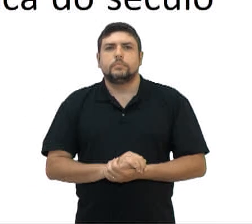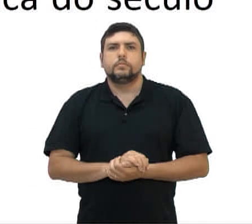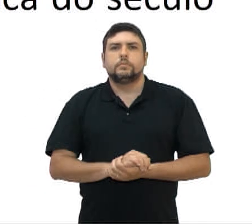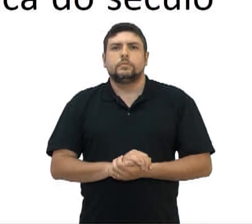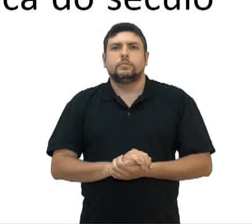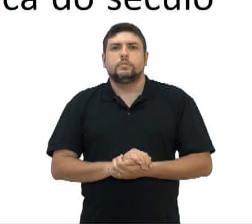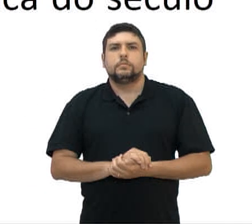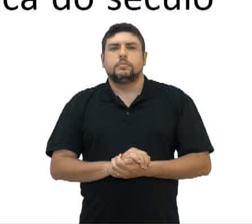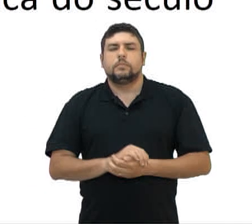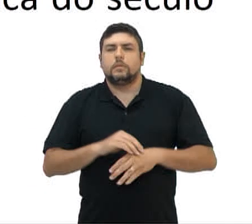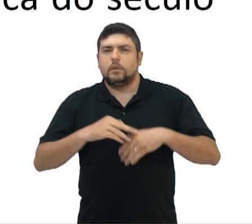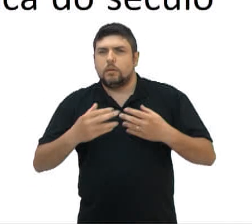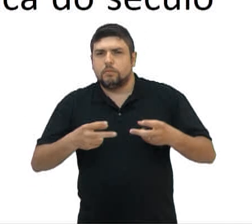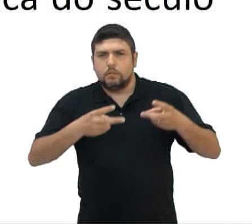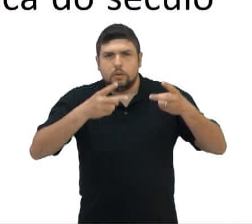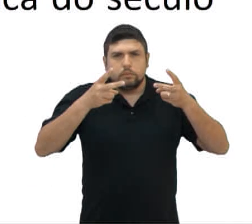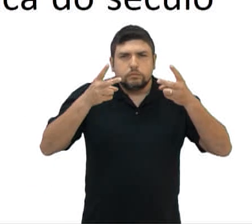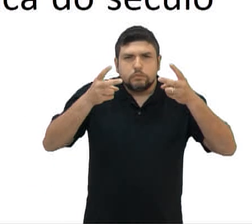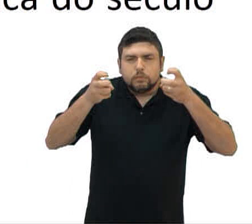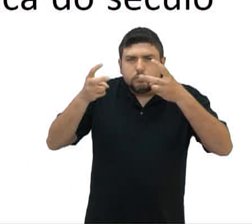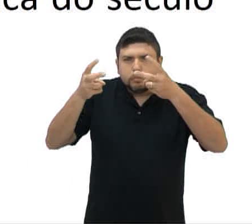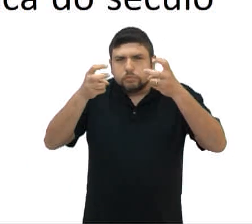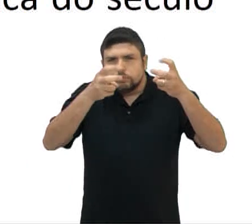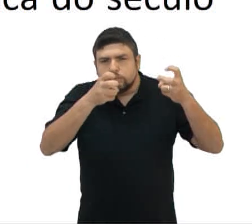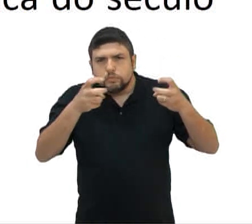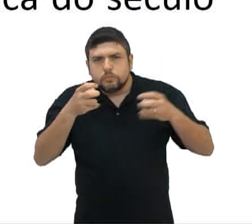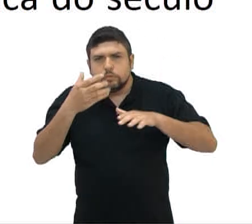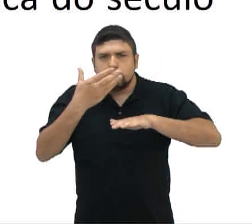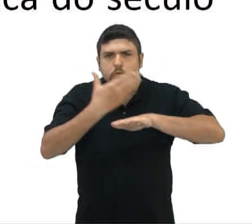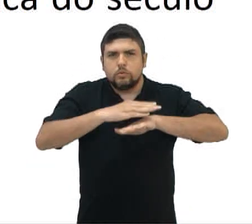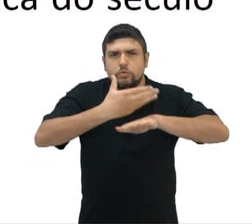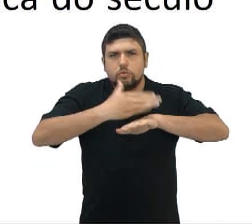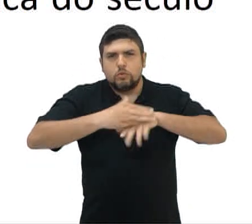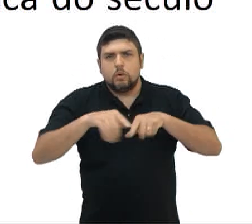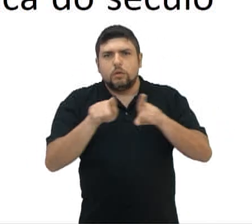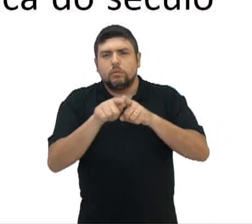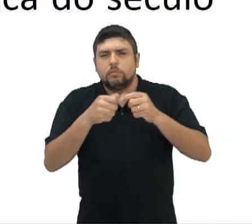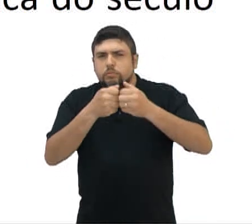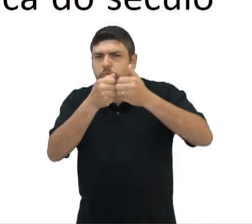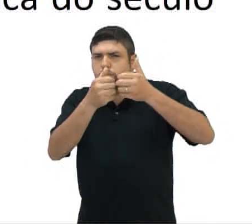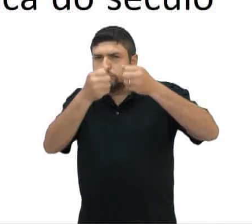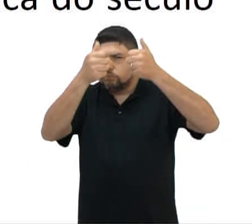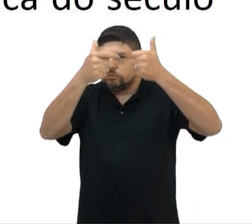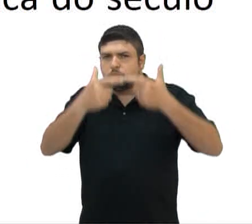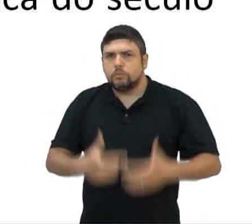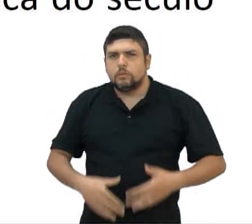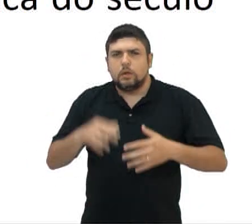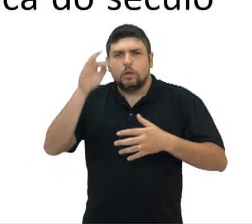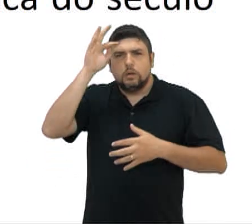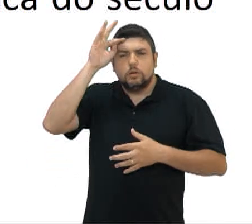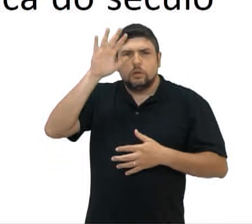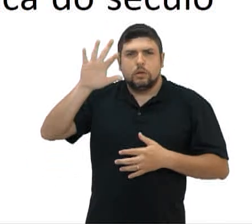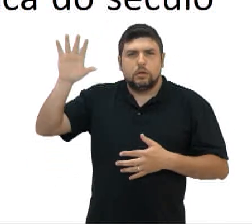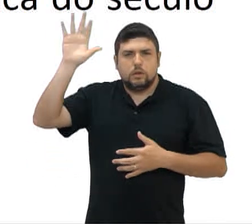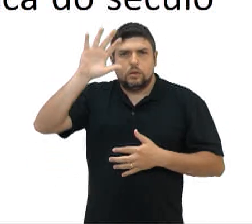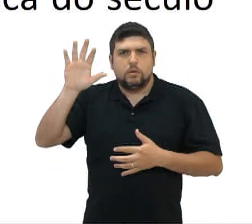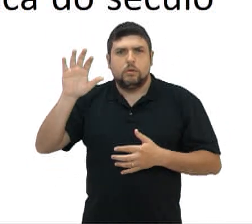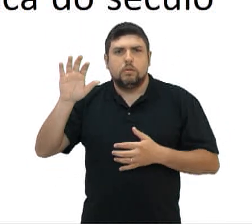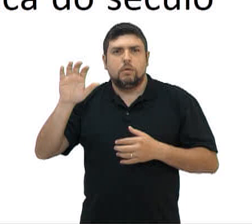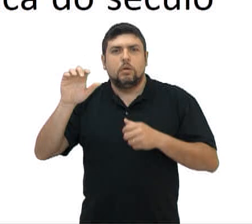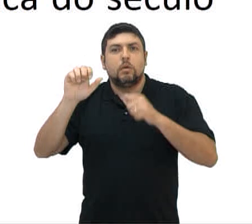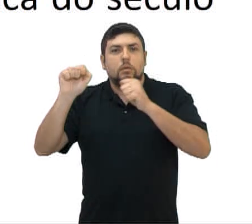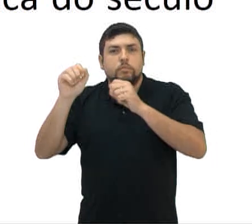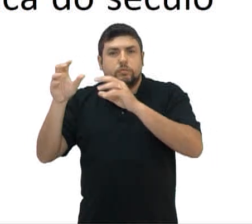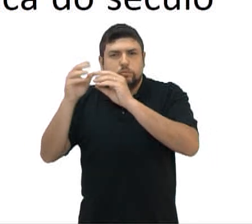entre observação, experimentação e formulação de uma explicação teórica, explicação essa que pode resultar na construção de